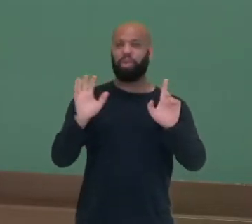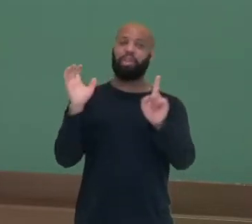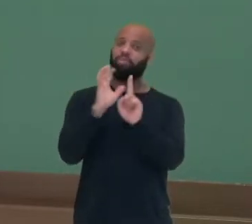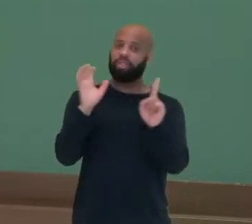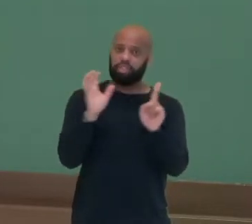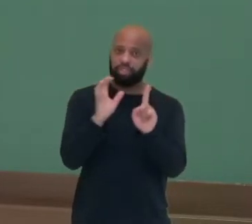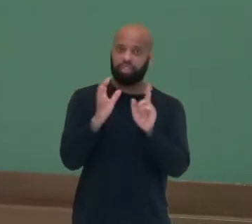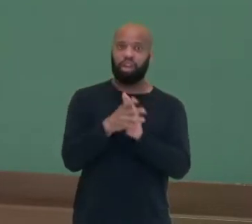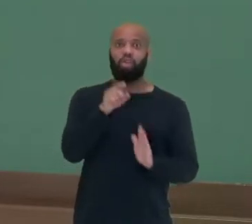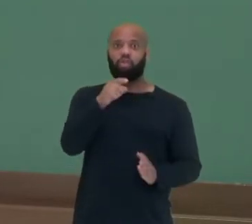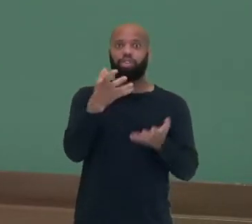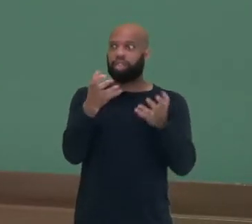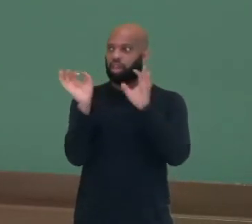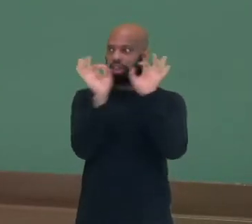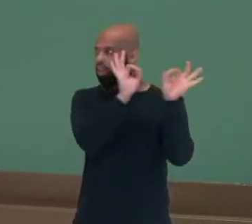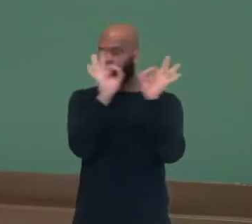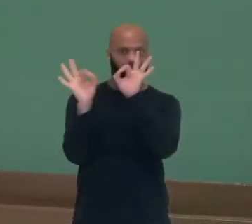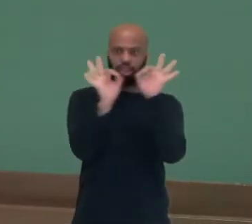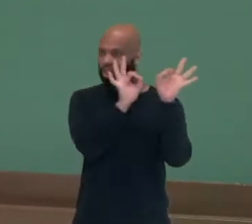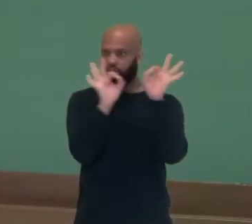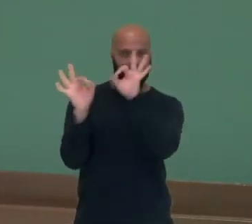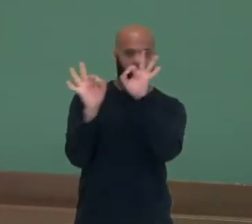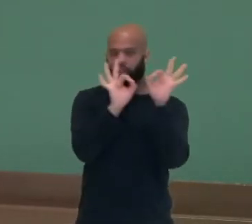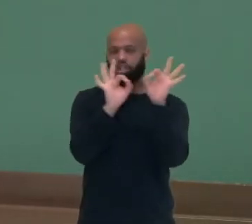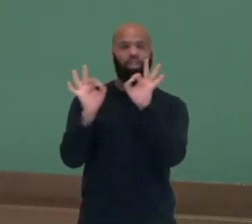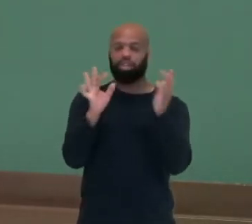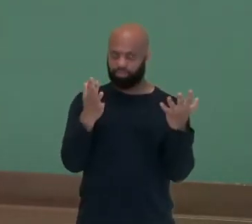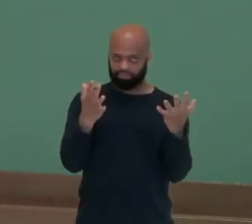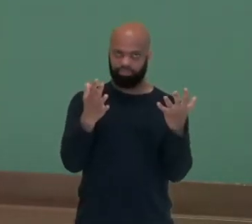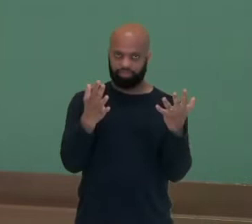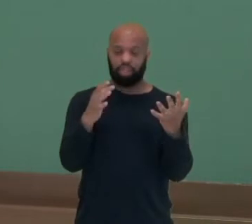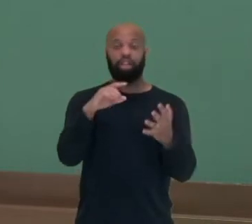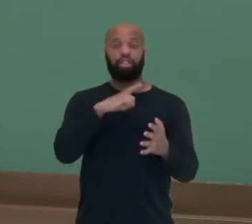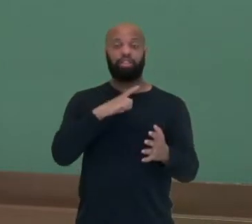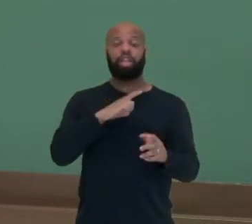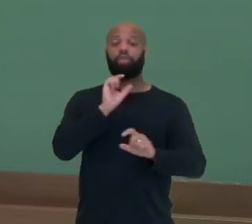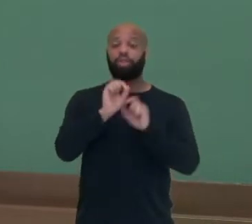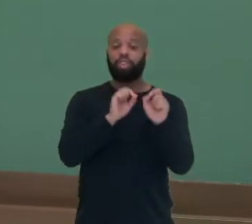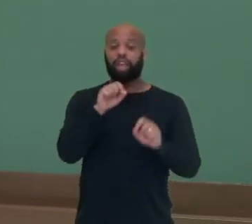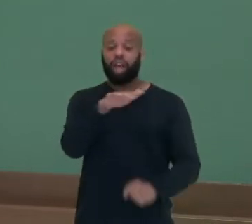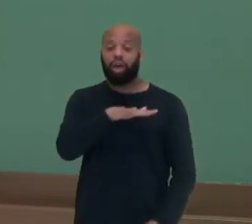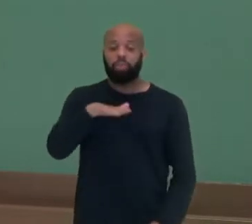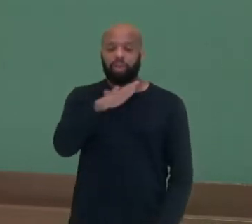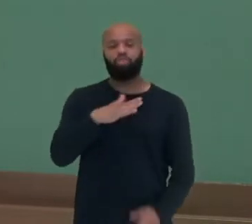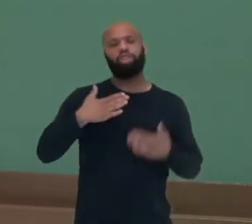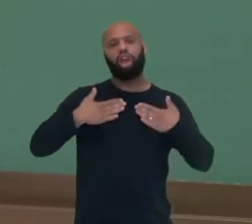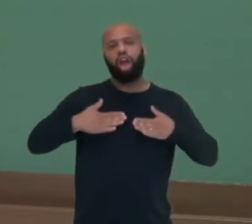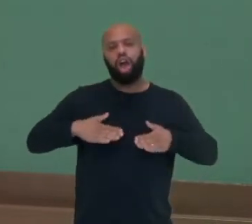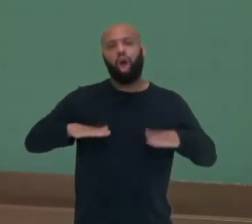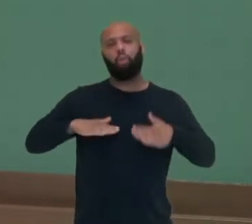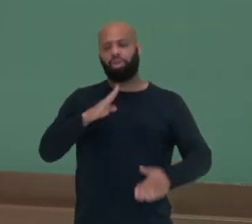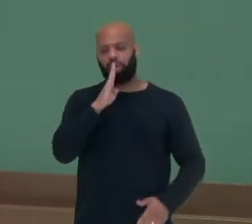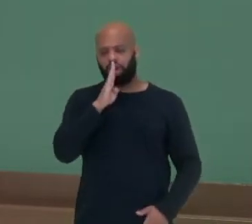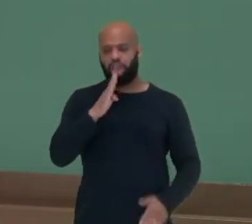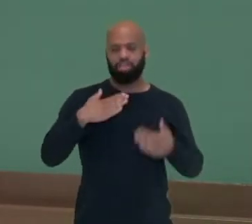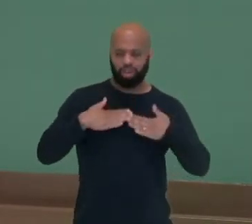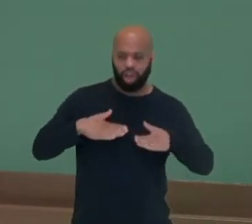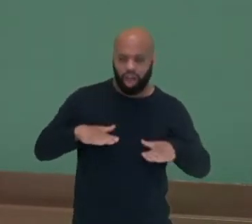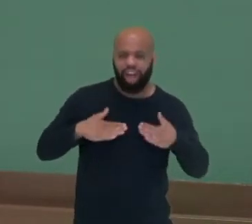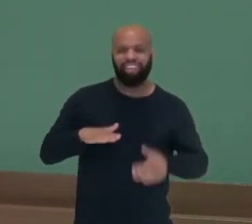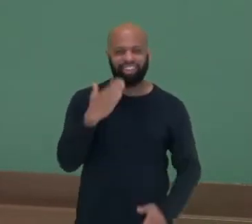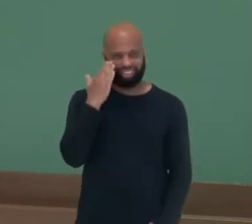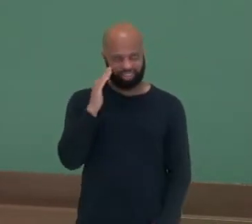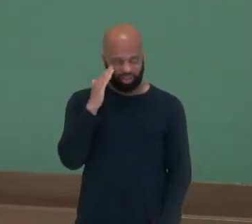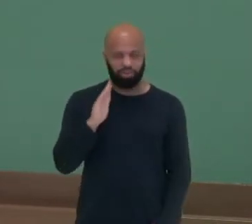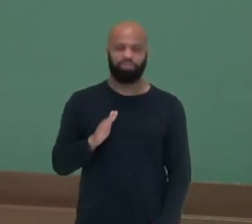competição entre a minha voz e o barulho, por exemplo, do liquidificador, ou, por exemplo, do cachorrinho latindo, ou do irmãozinho que